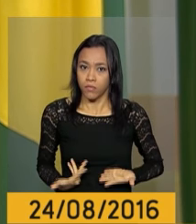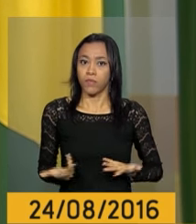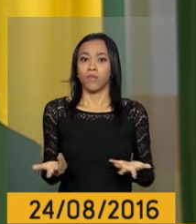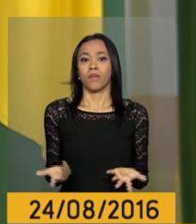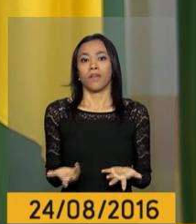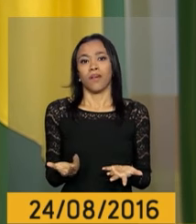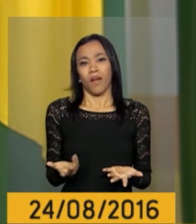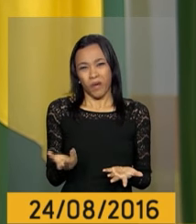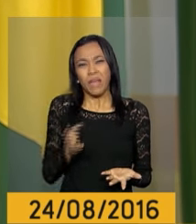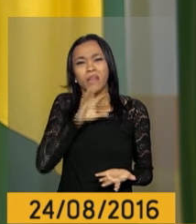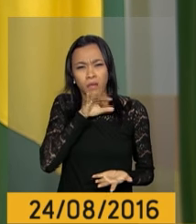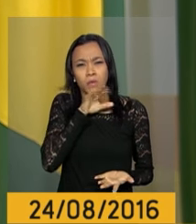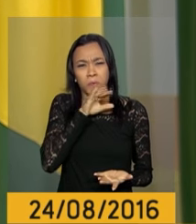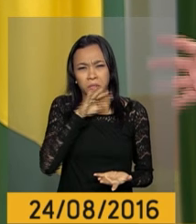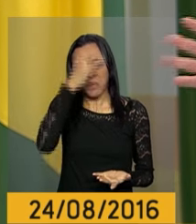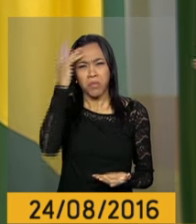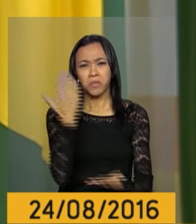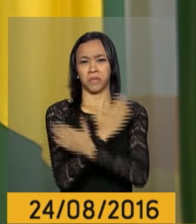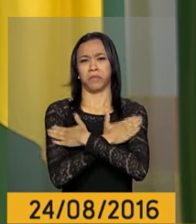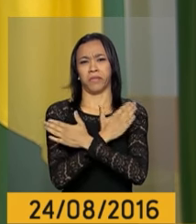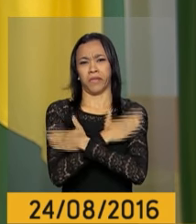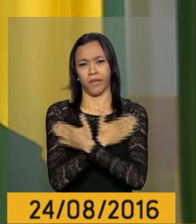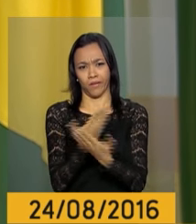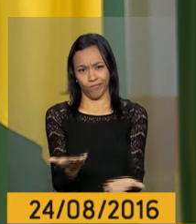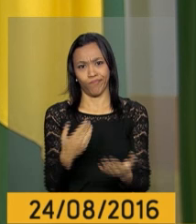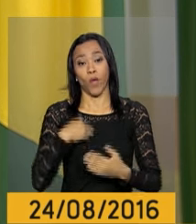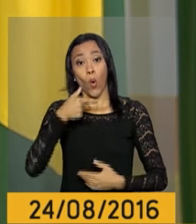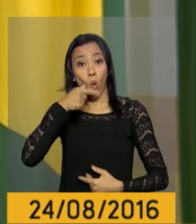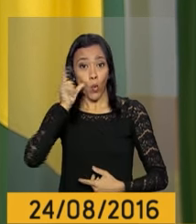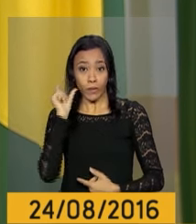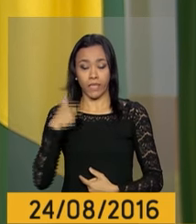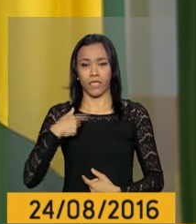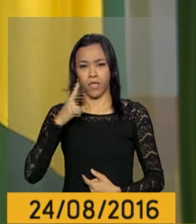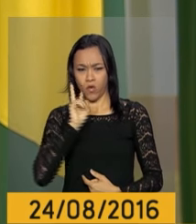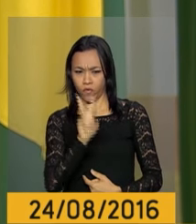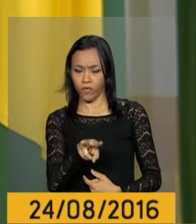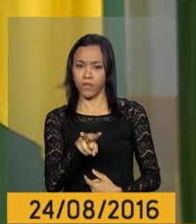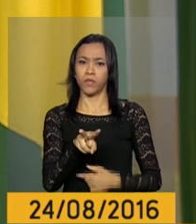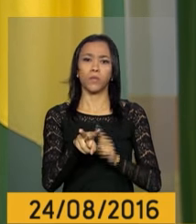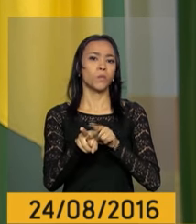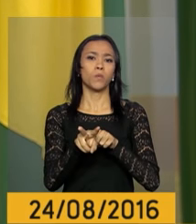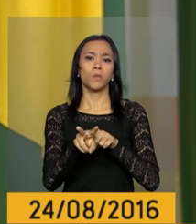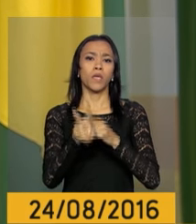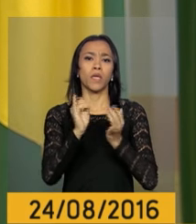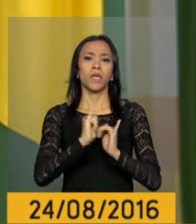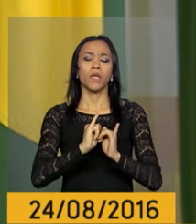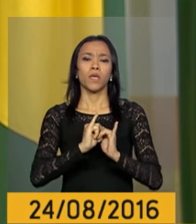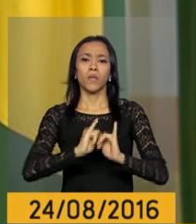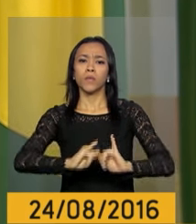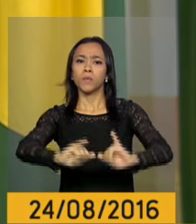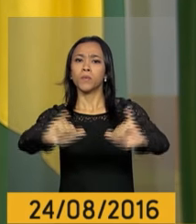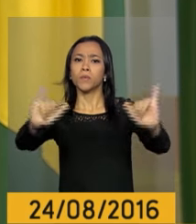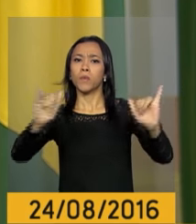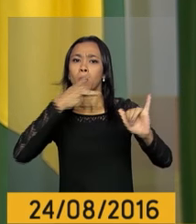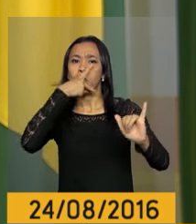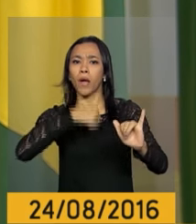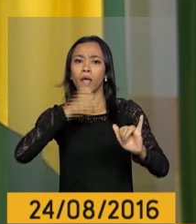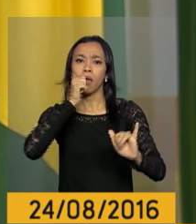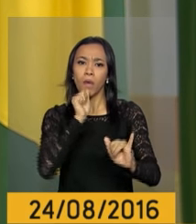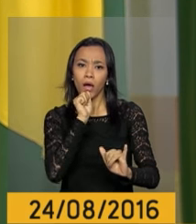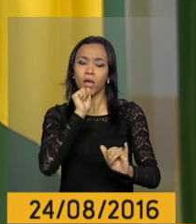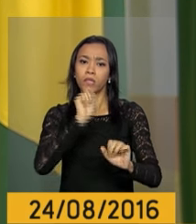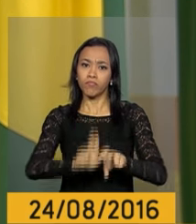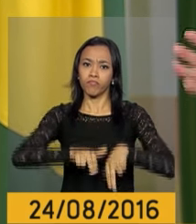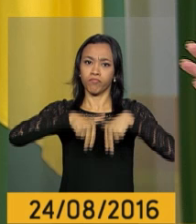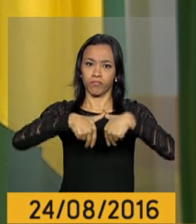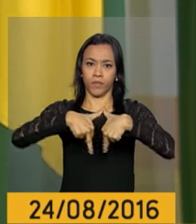desempregado. Ainda ontem eu vi uma notícia de pai e mãe que se levantavam e ao café